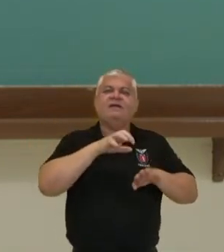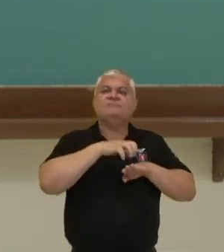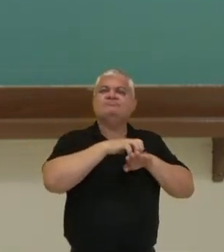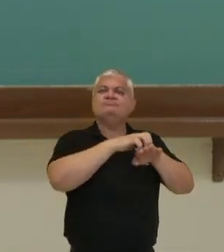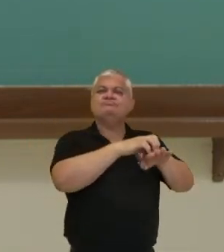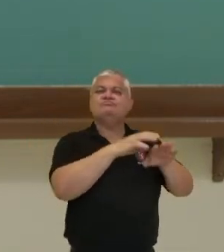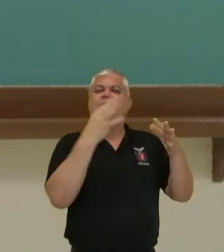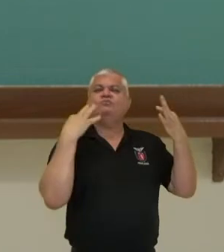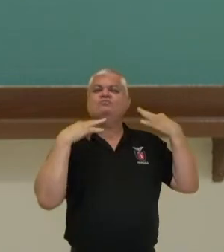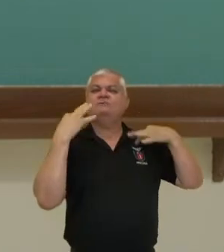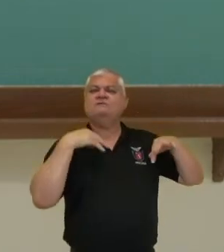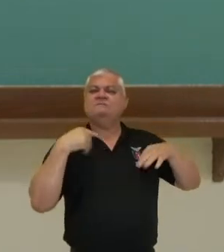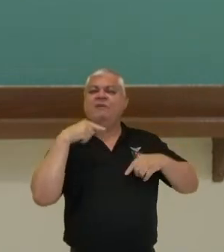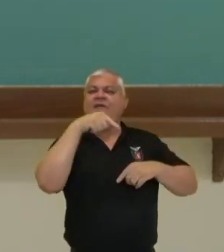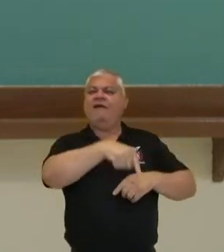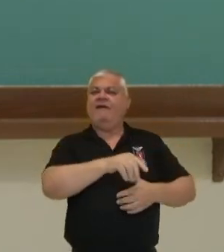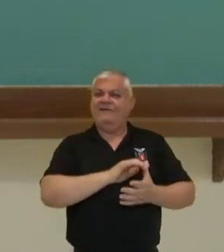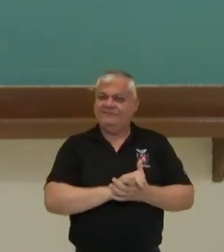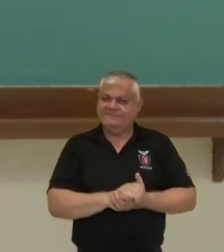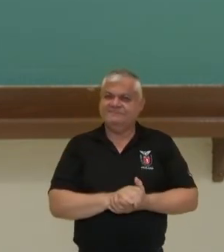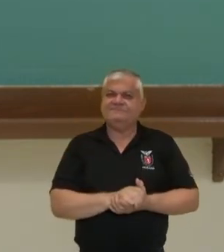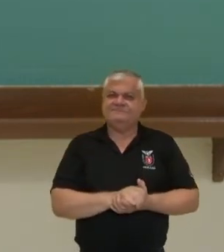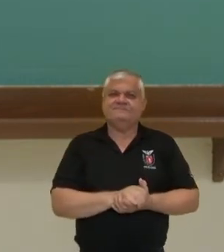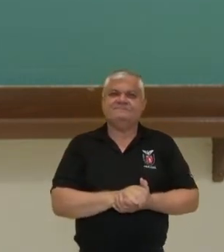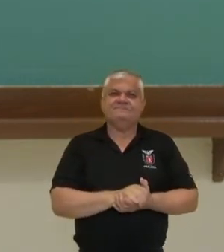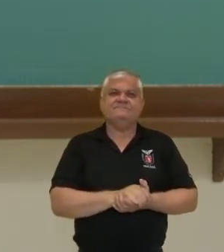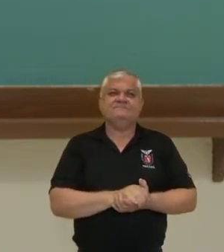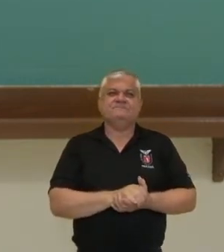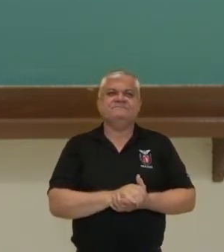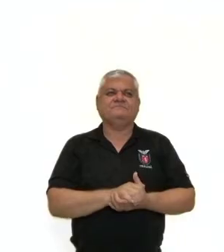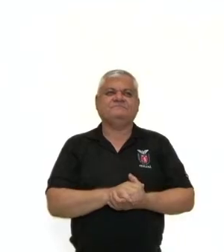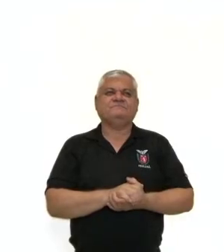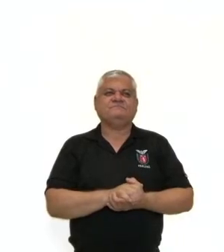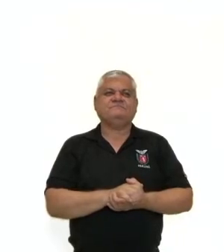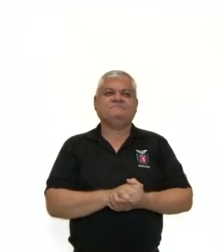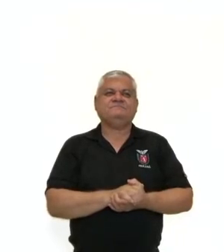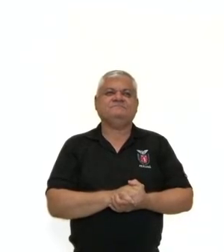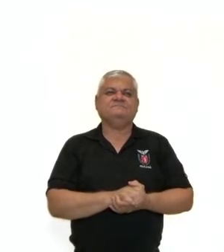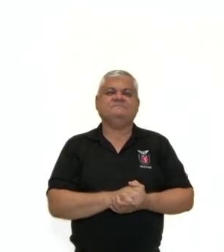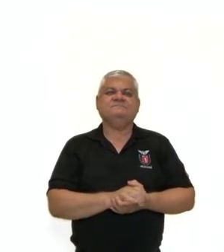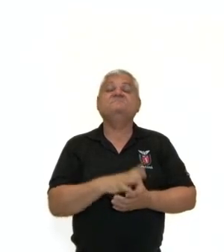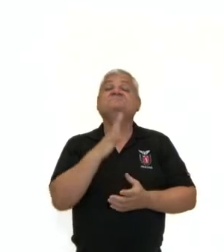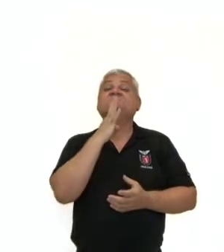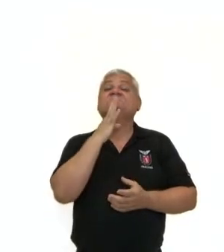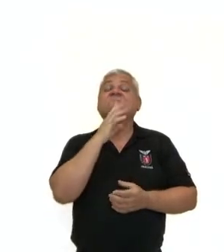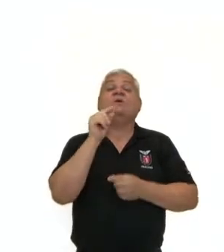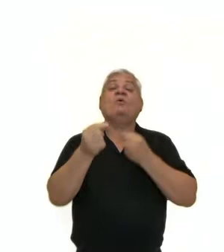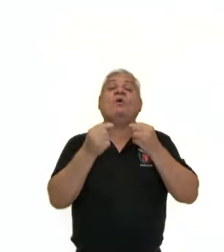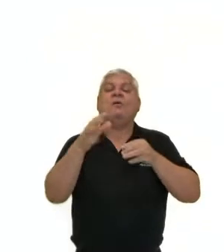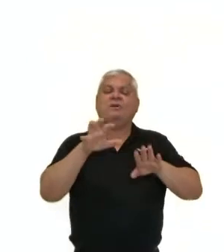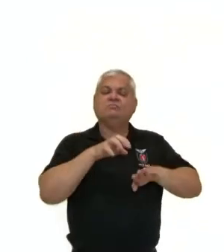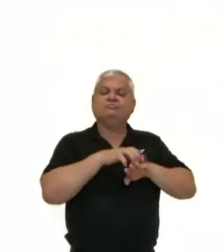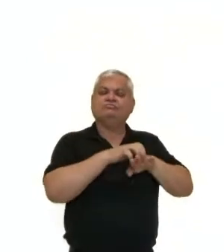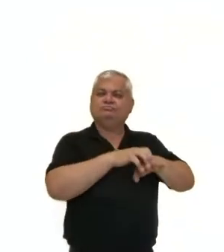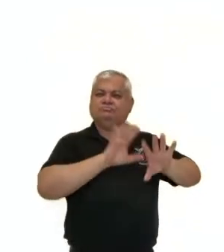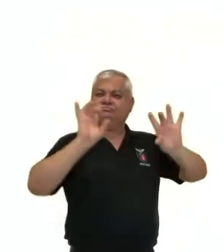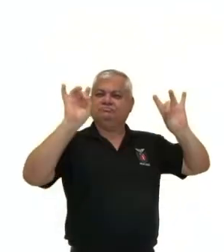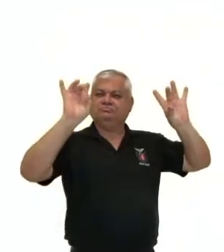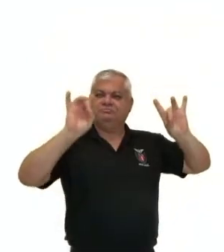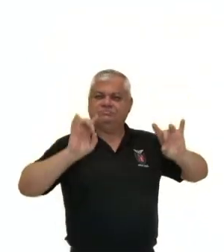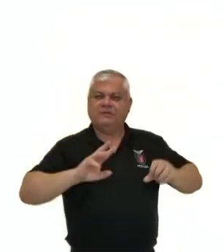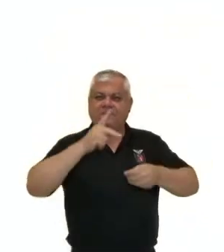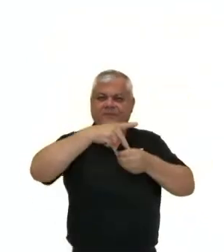no caso dos Emirados Árabes Unidos em outra forma e vamos conhecer então o turismo de luxo do